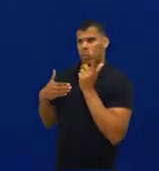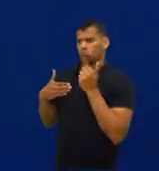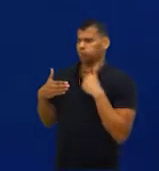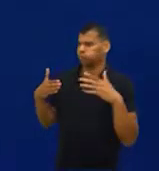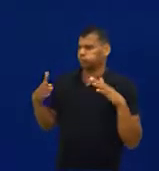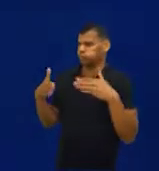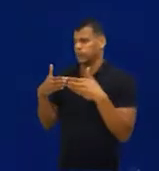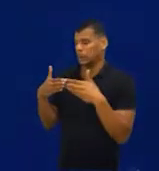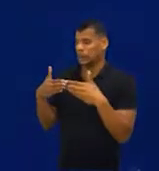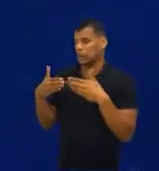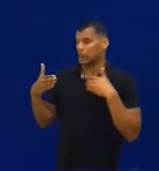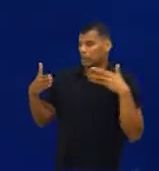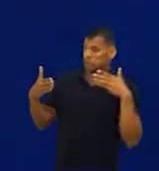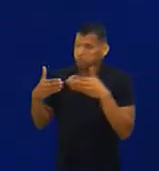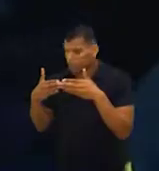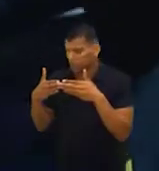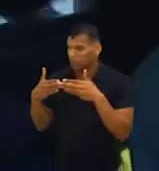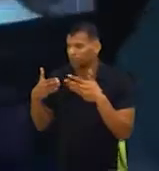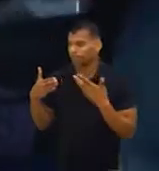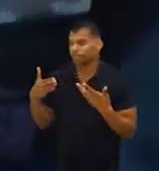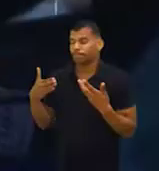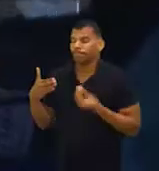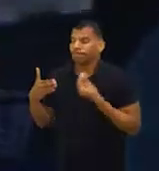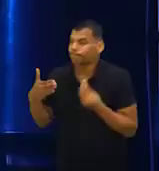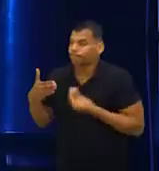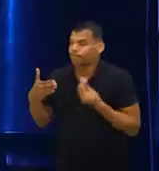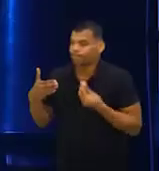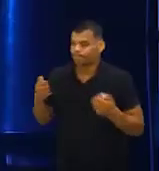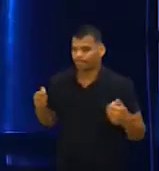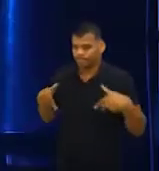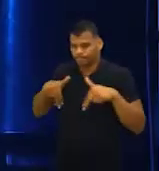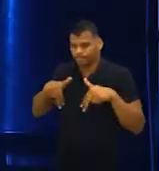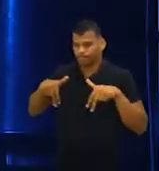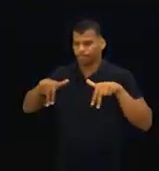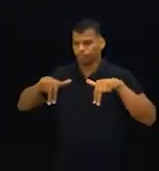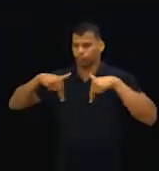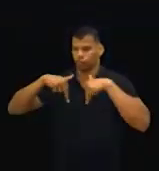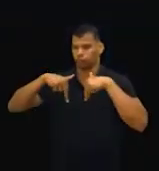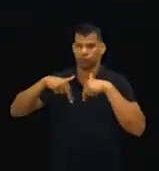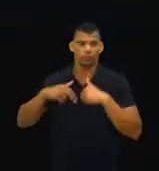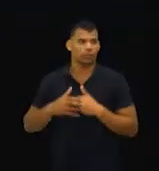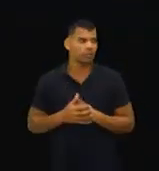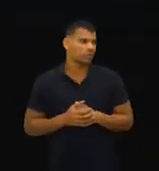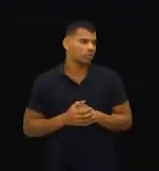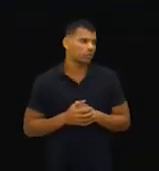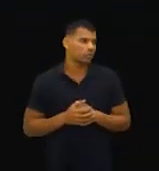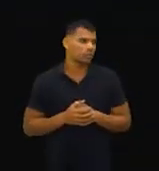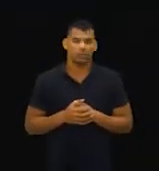oh, oh, e meu amor nem me pare. Isso é que dá.